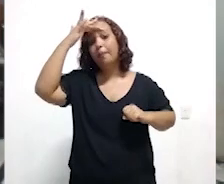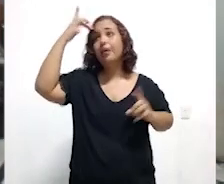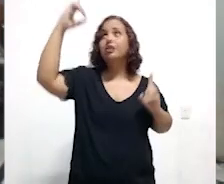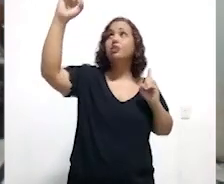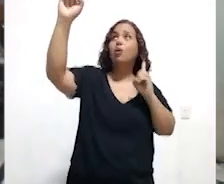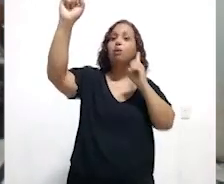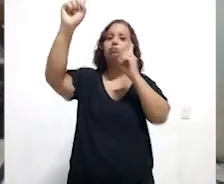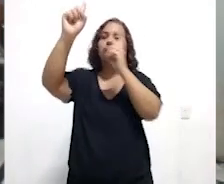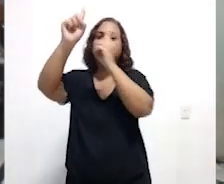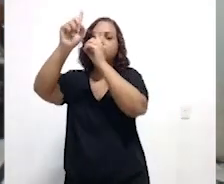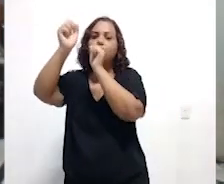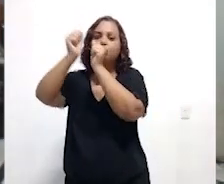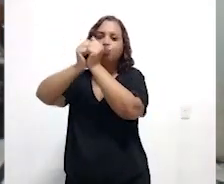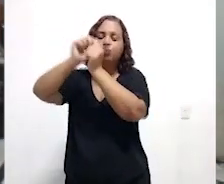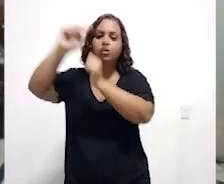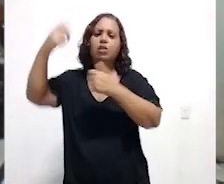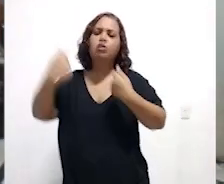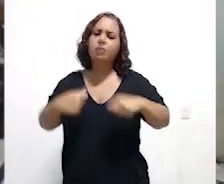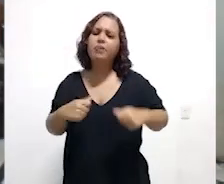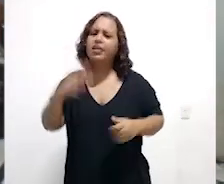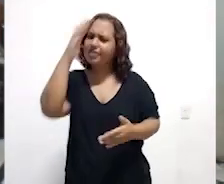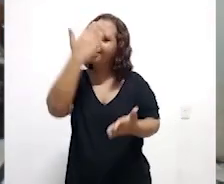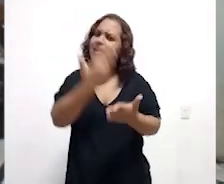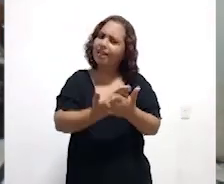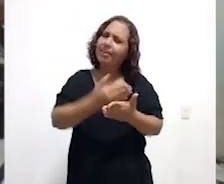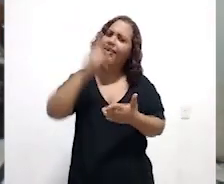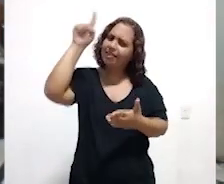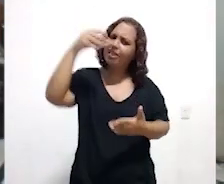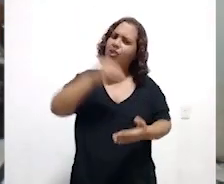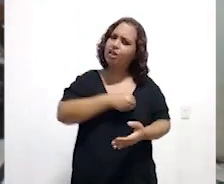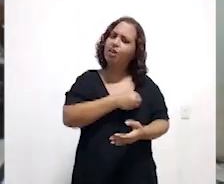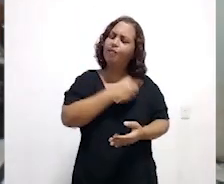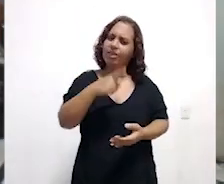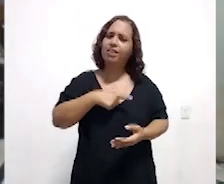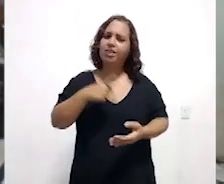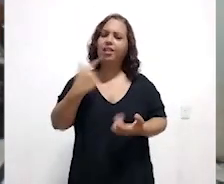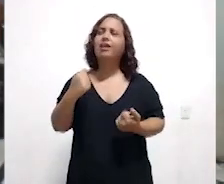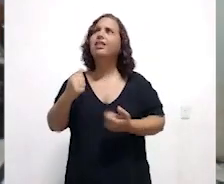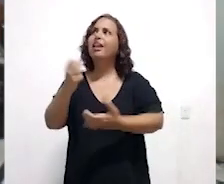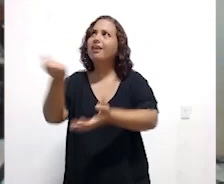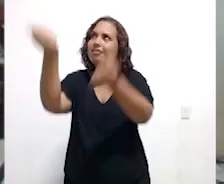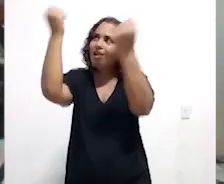ele existe e que recompensa aqueles que o buscam.